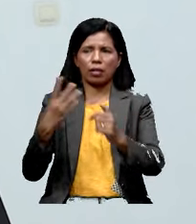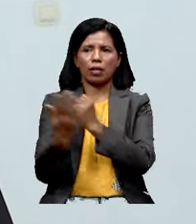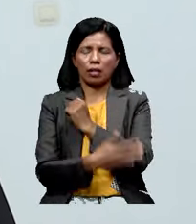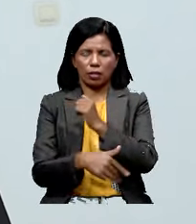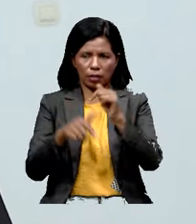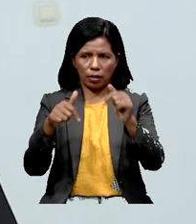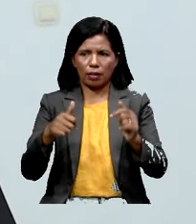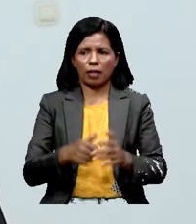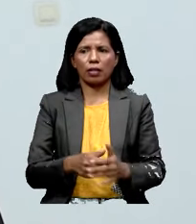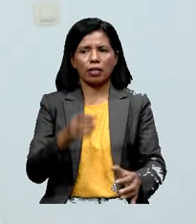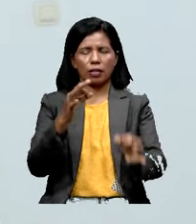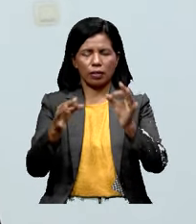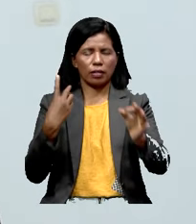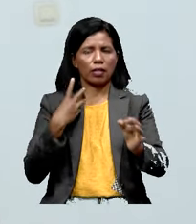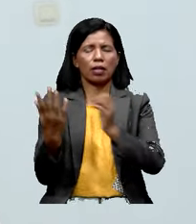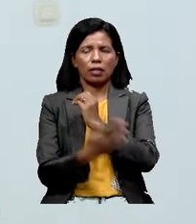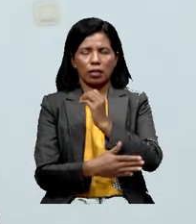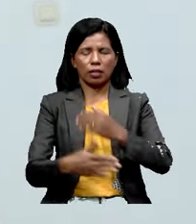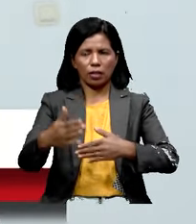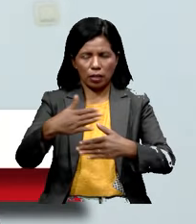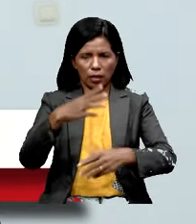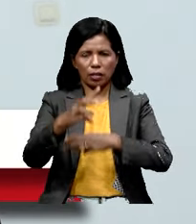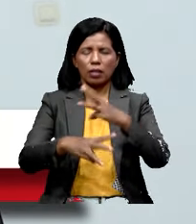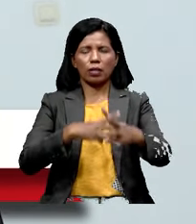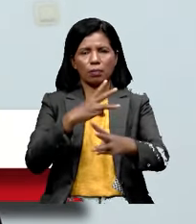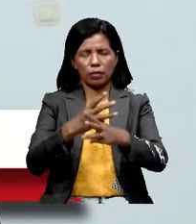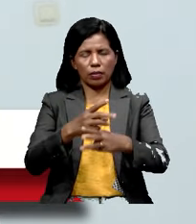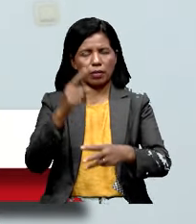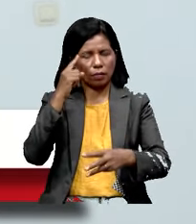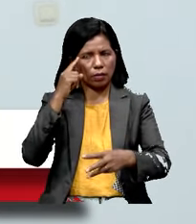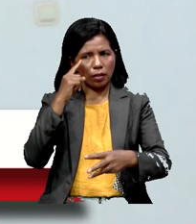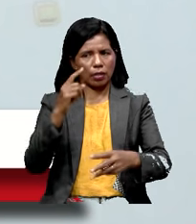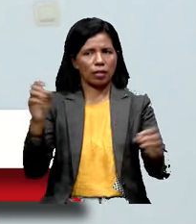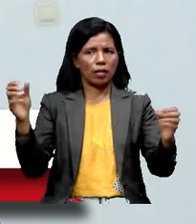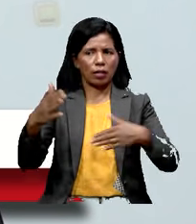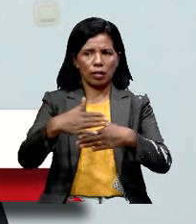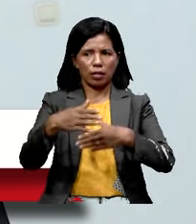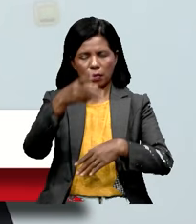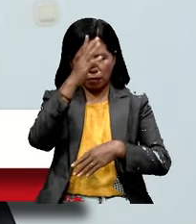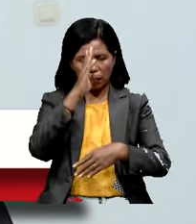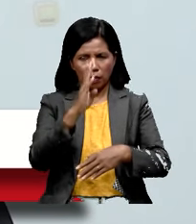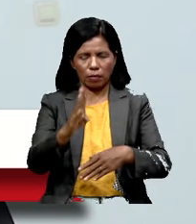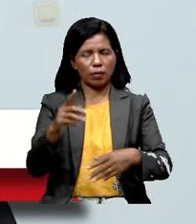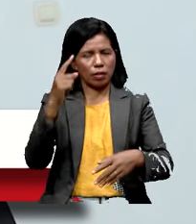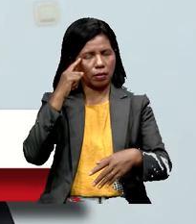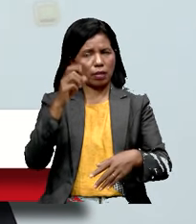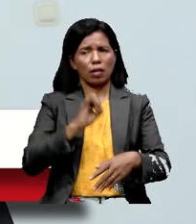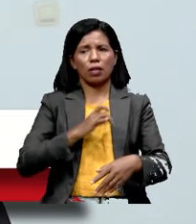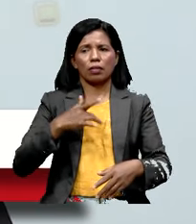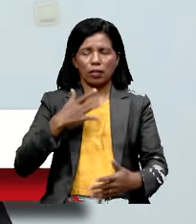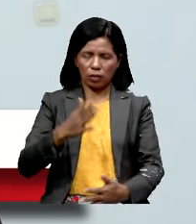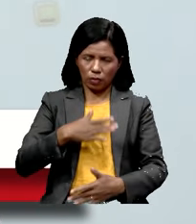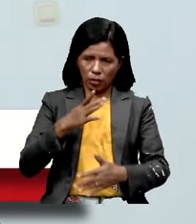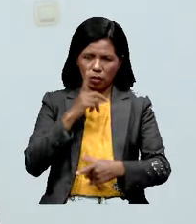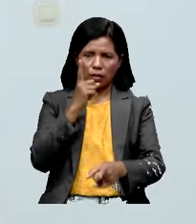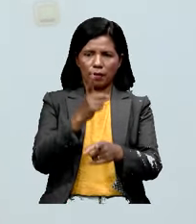dene. Maski tene rai doven dene, kik iha mundu ni matan, mai ve la kik iha na imaromak ni matan. Tamane hau sinti hak solo que teve